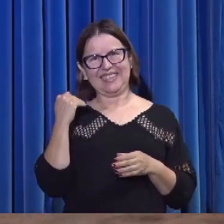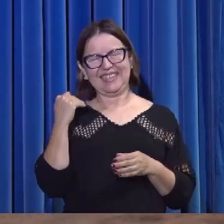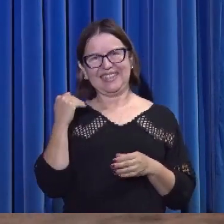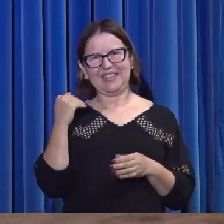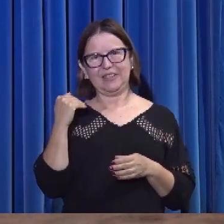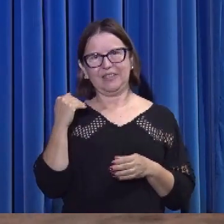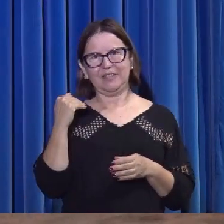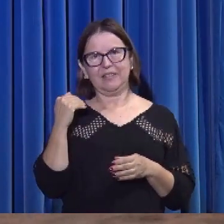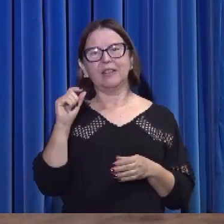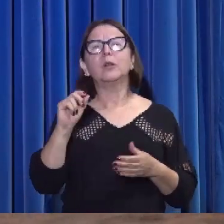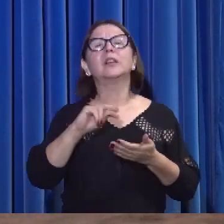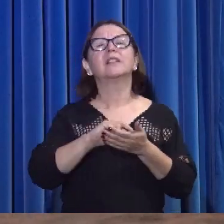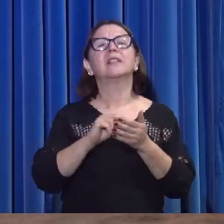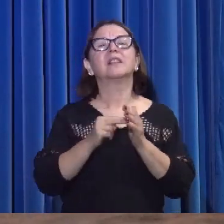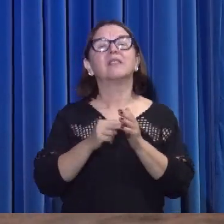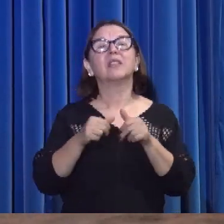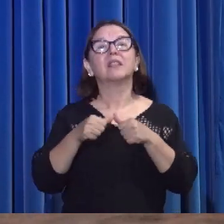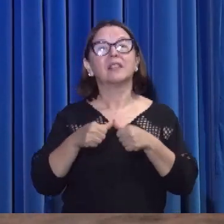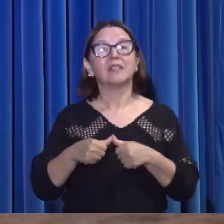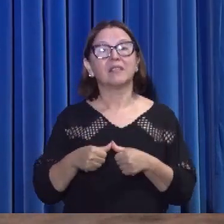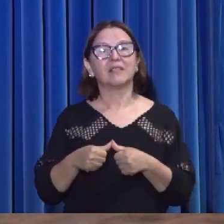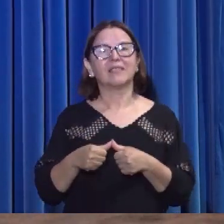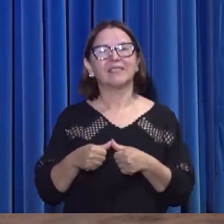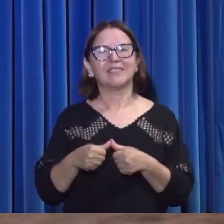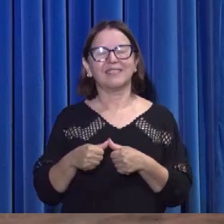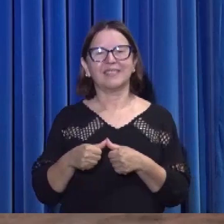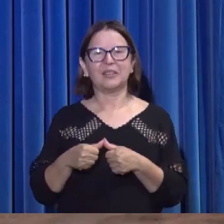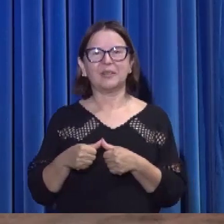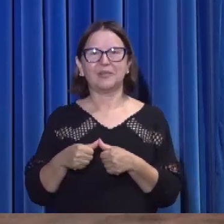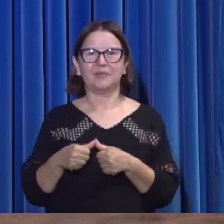O que significa isso?